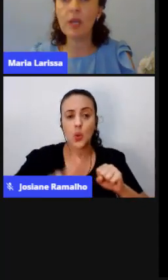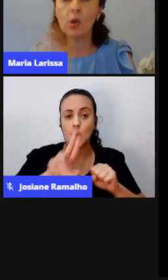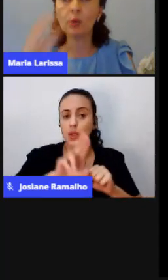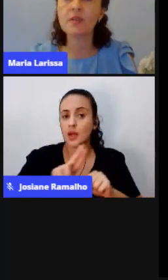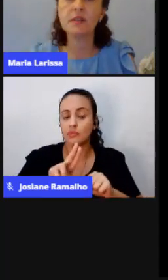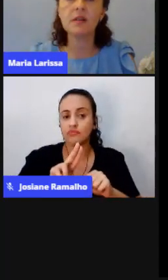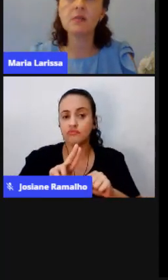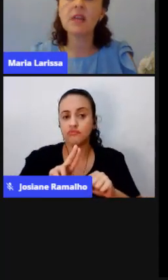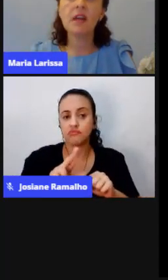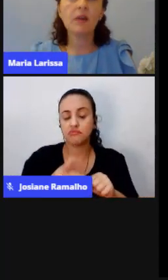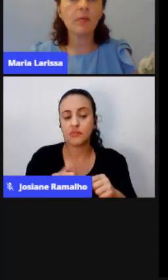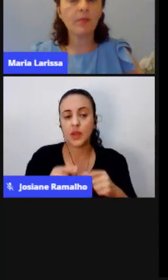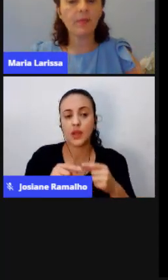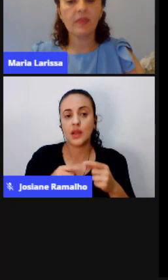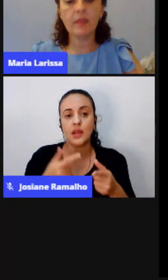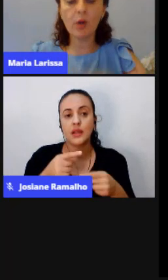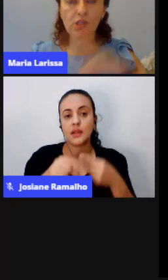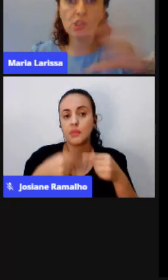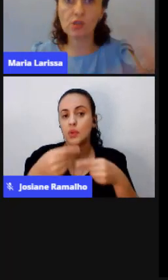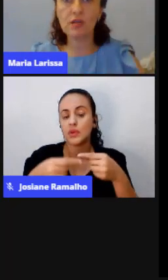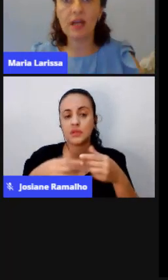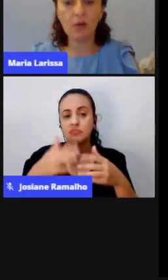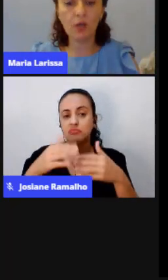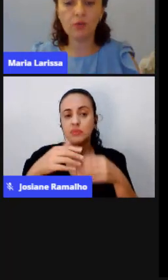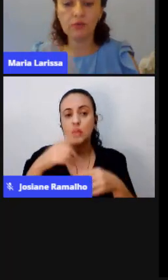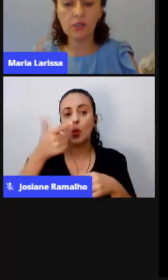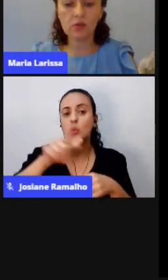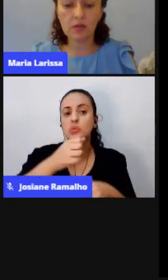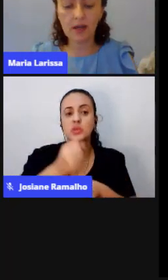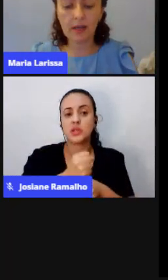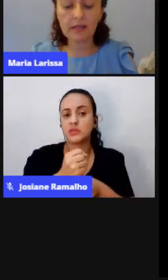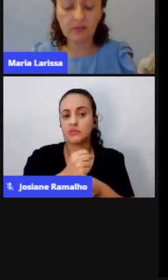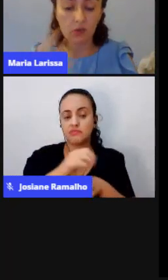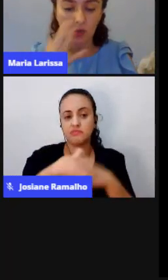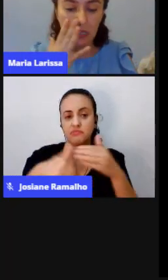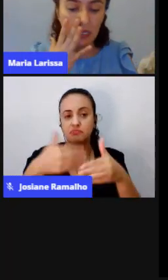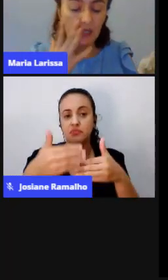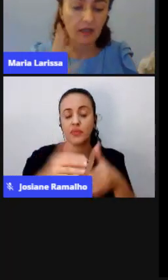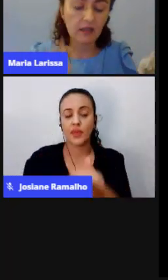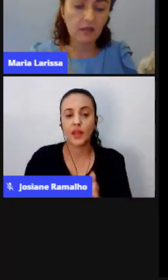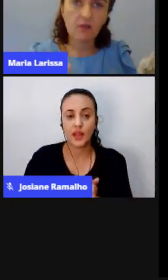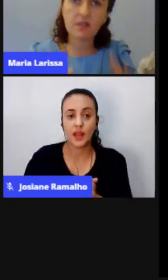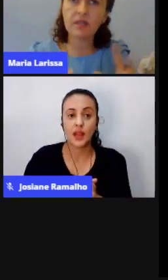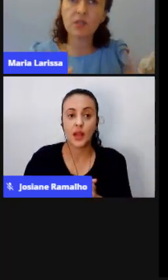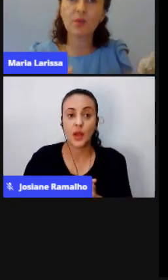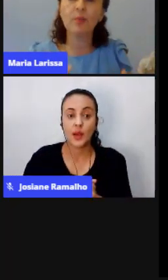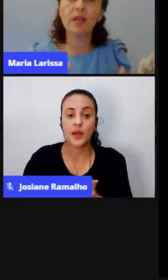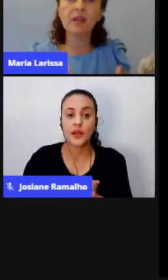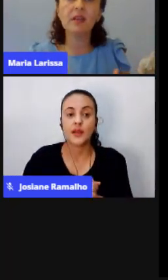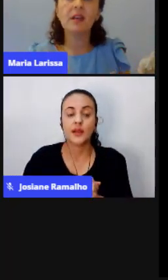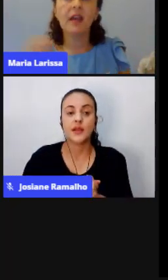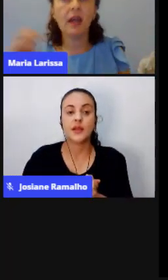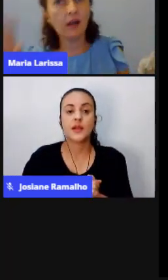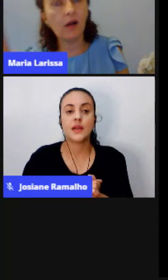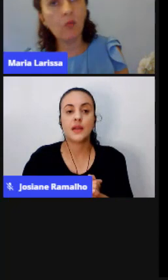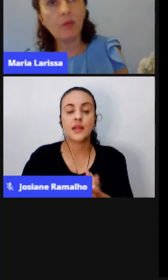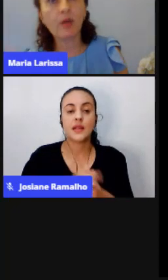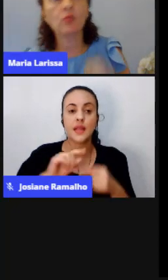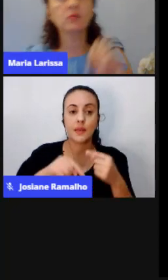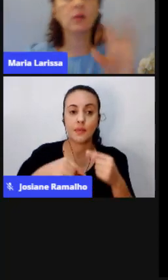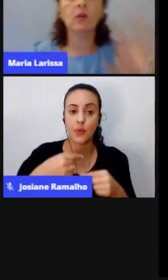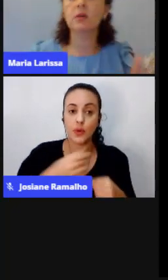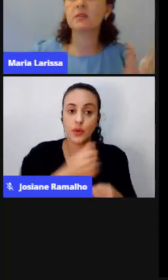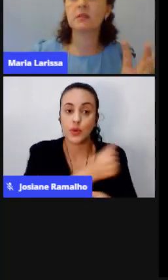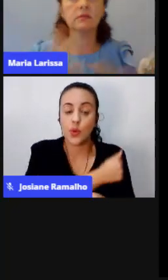outra turma, em outros anos. Tá? Depois de jogar, o aluno vai jogar, eles vão jogar, e aí você vai descobrir que